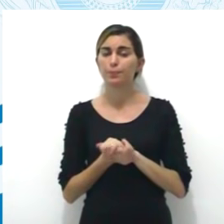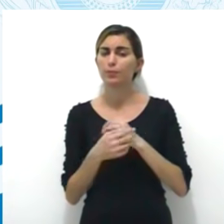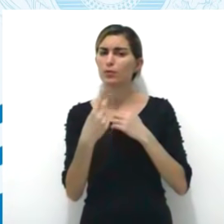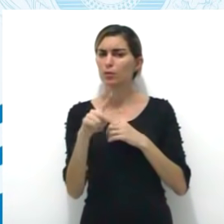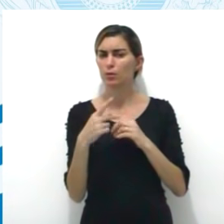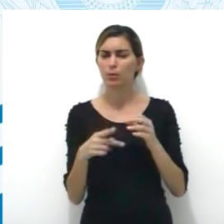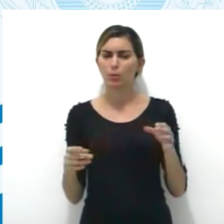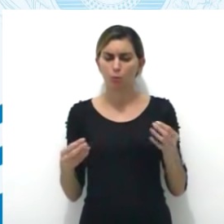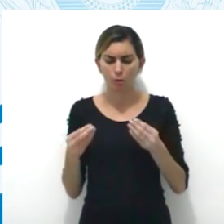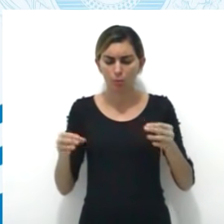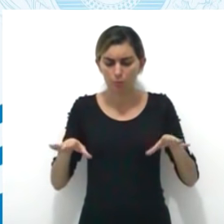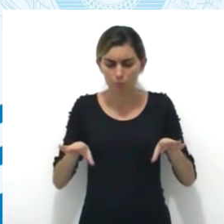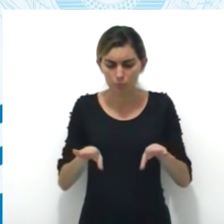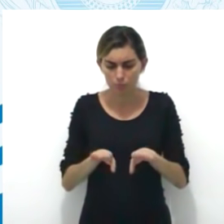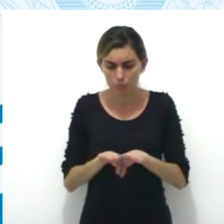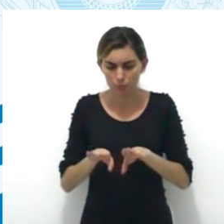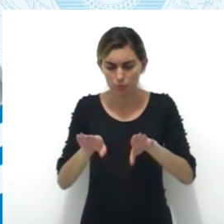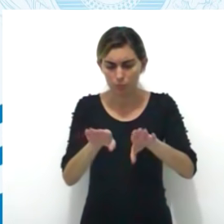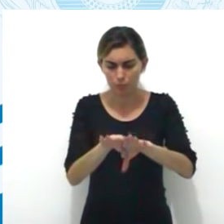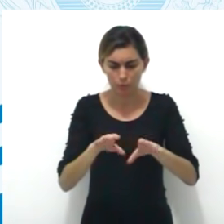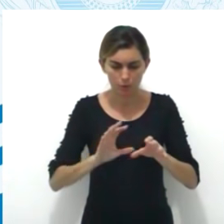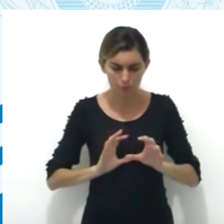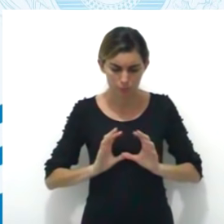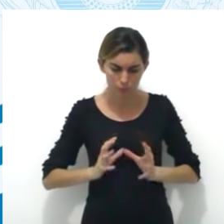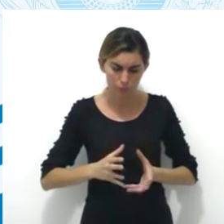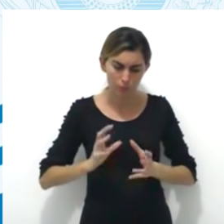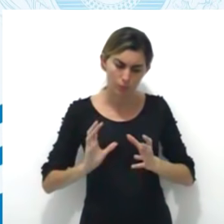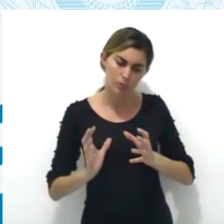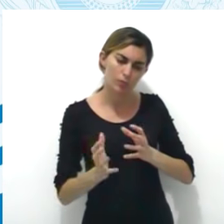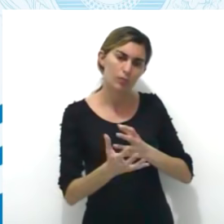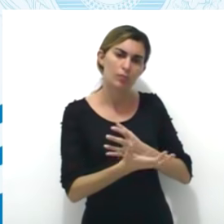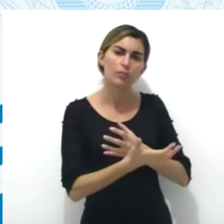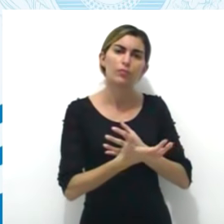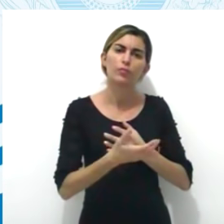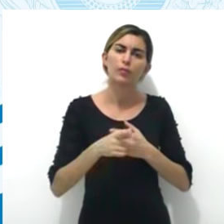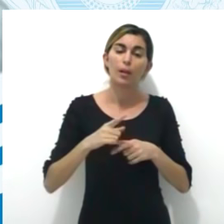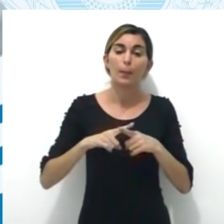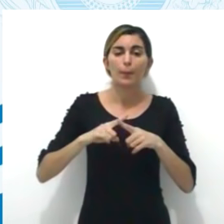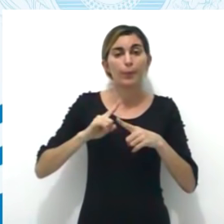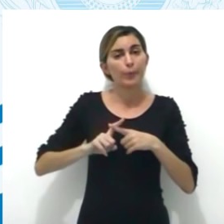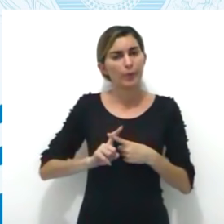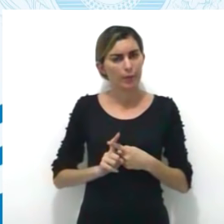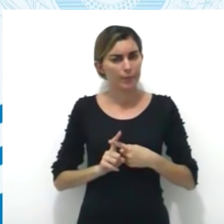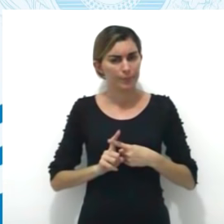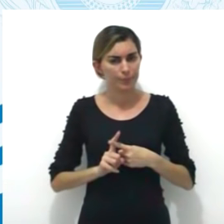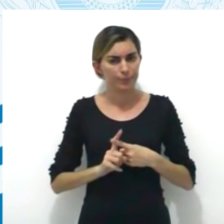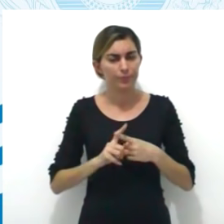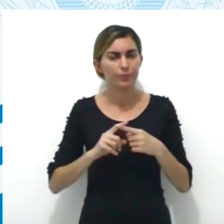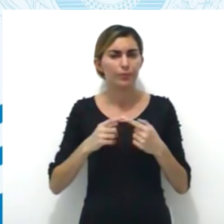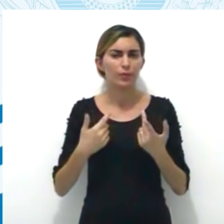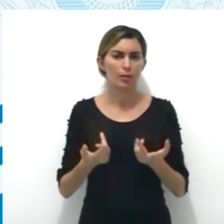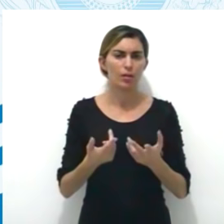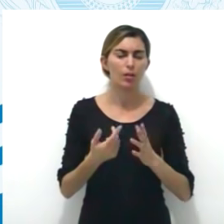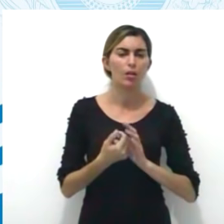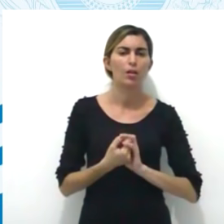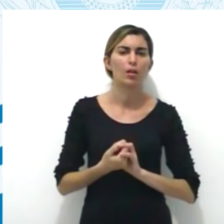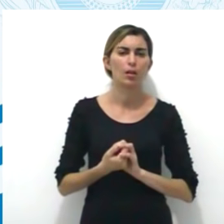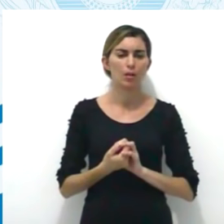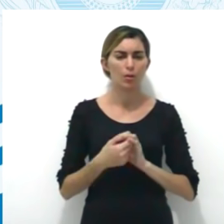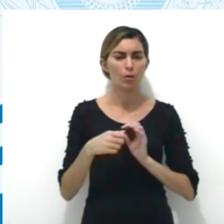Então, e se o encaixe entre os continentes não é exato? É porque, pessoal,